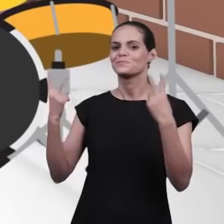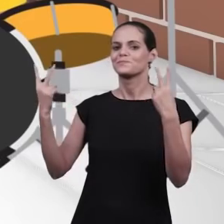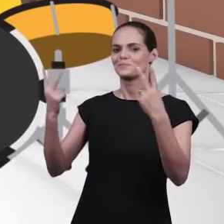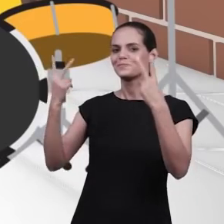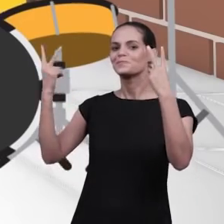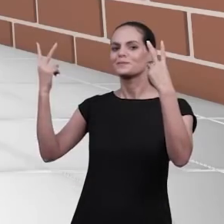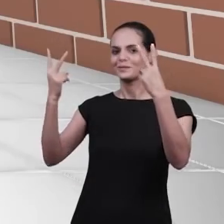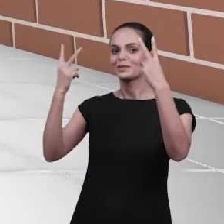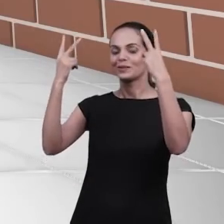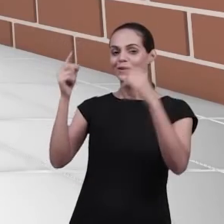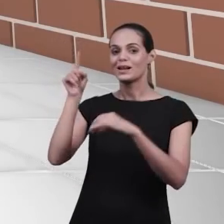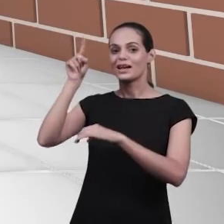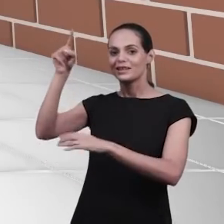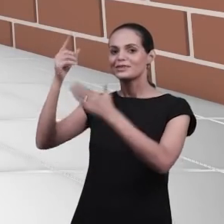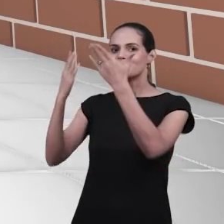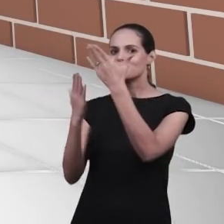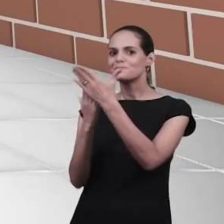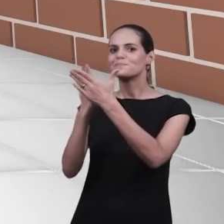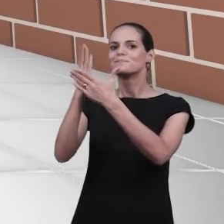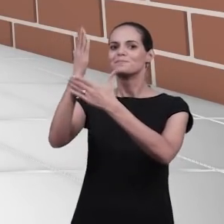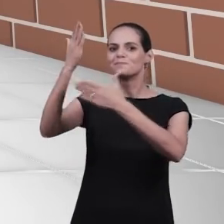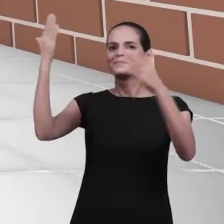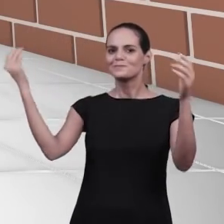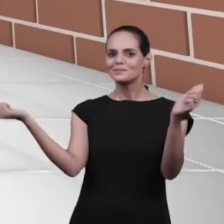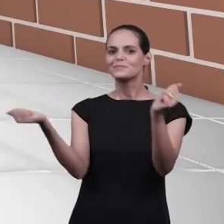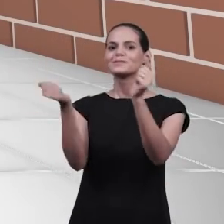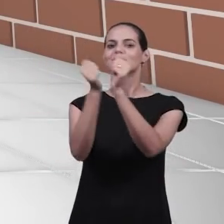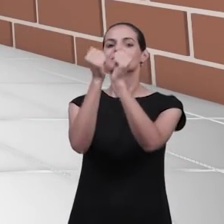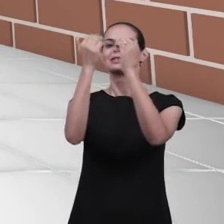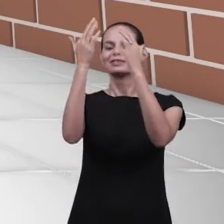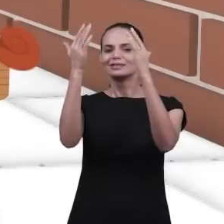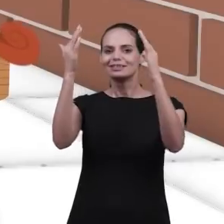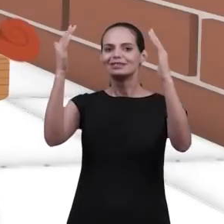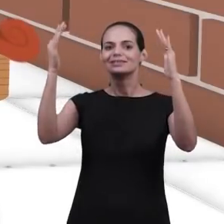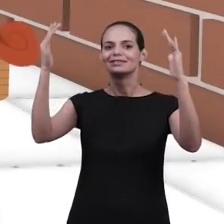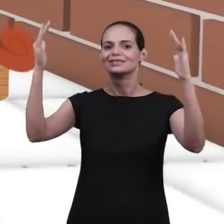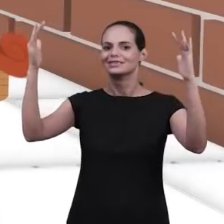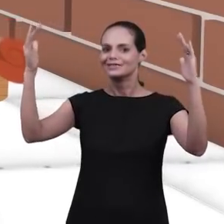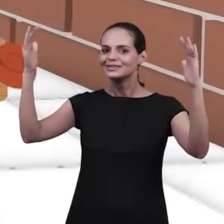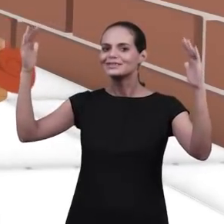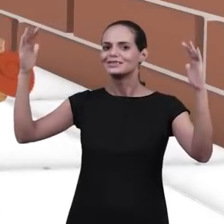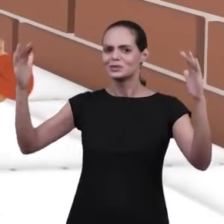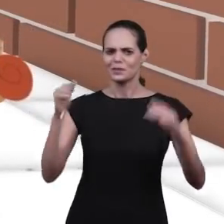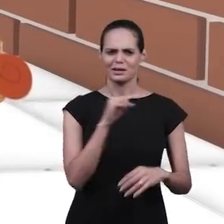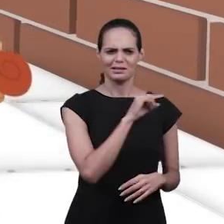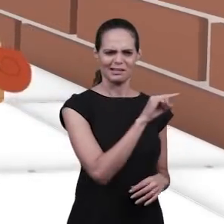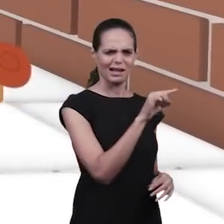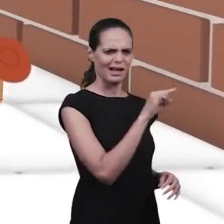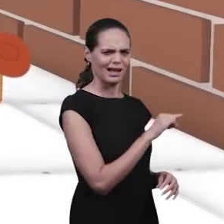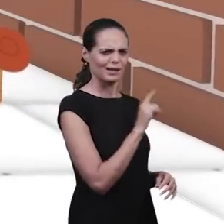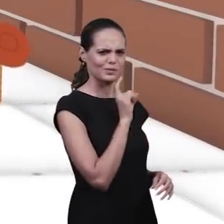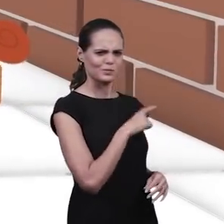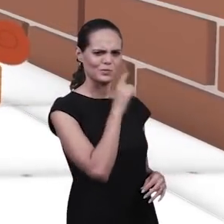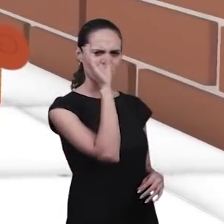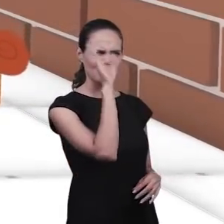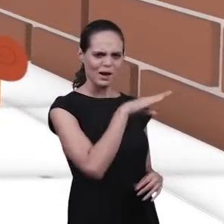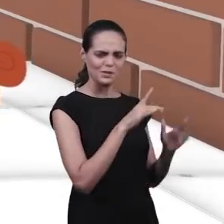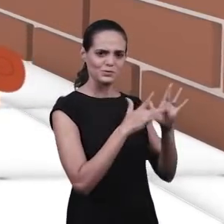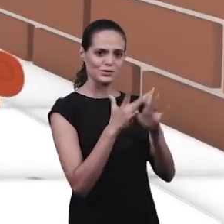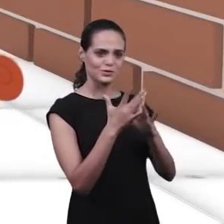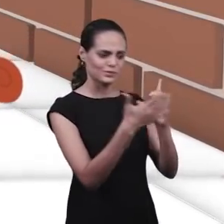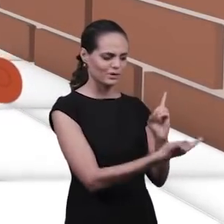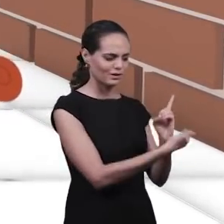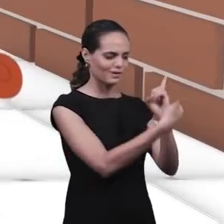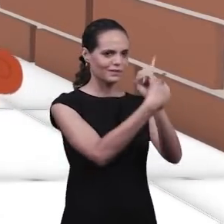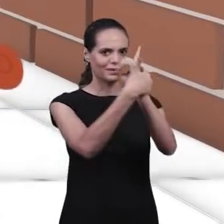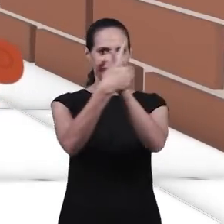Jesus é a nossa vitória, Ele nos leva para a sua glória, nos guarda